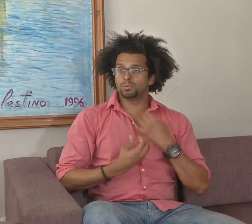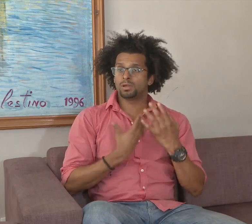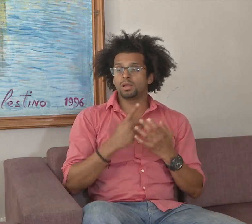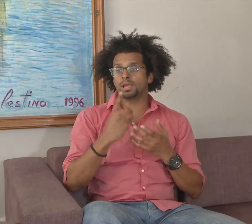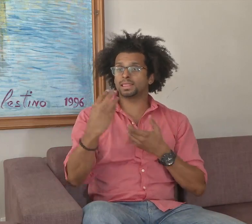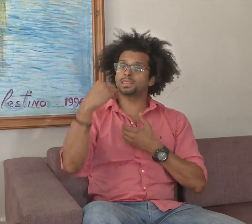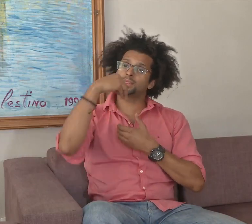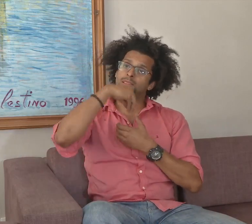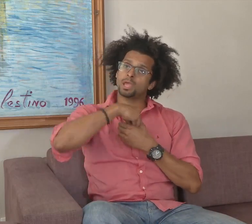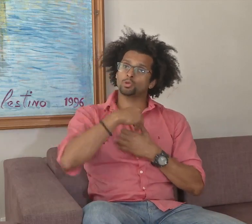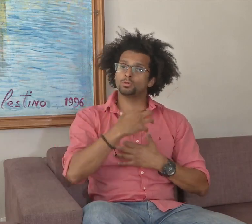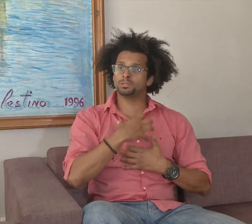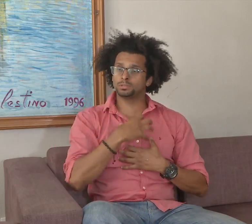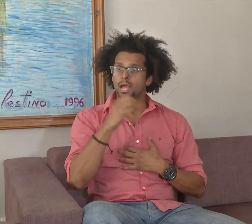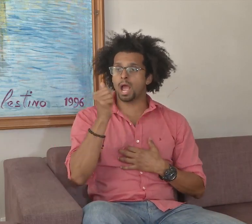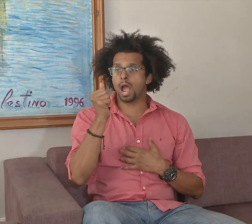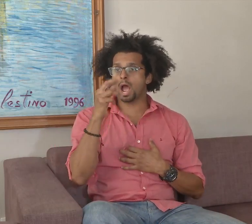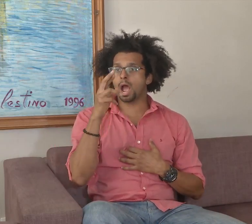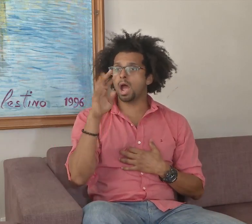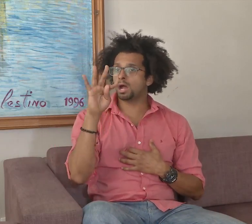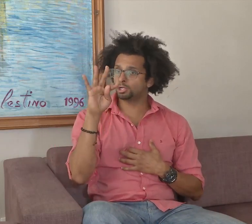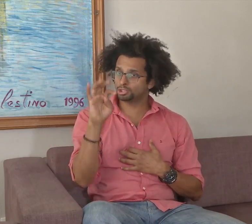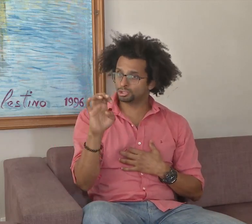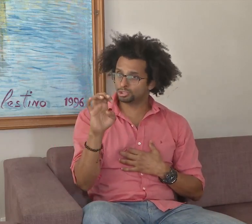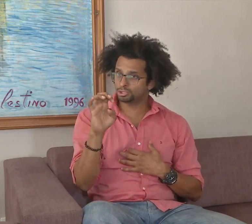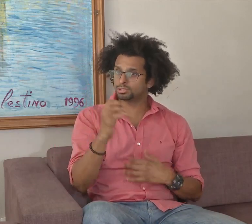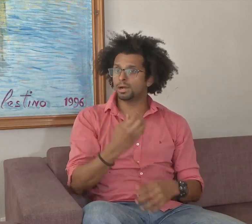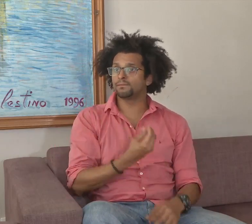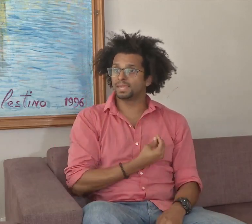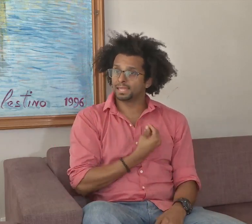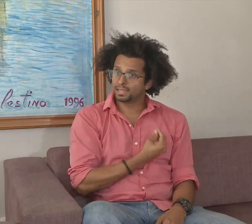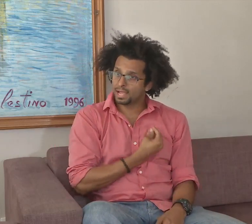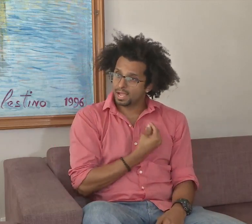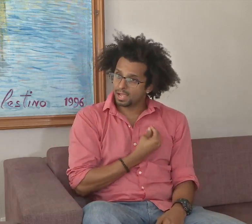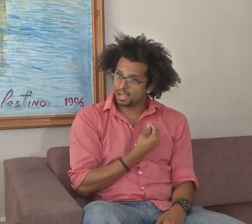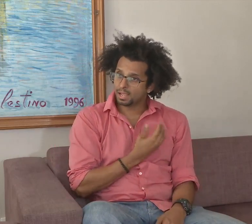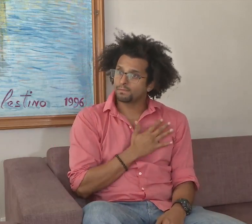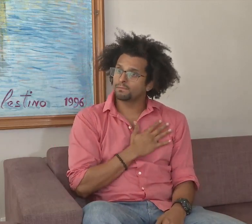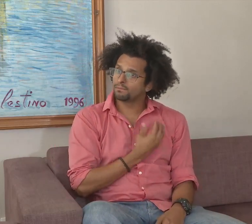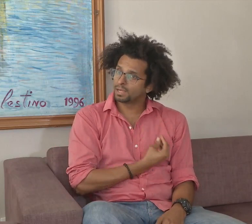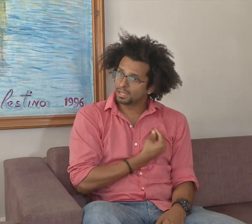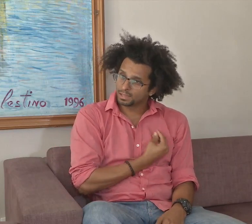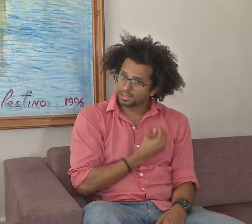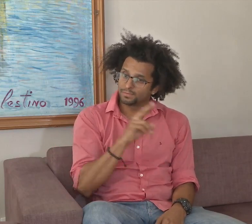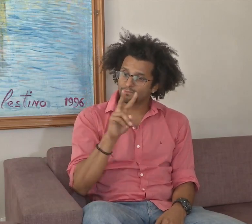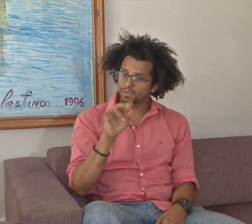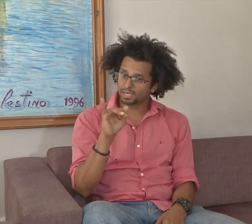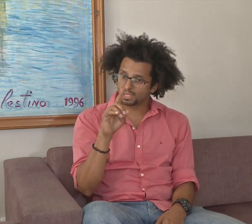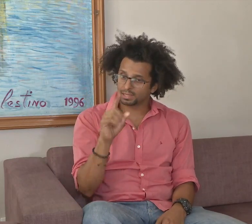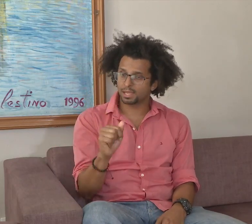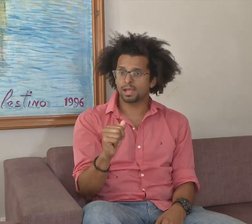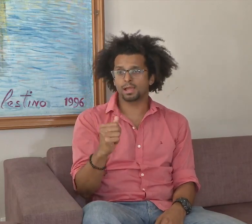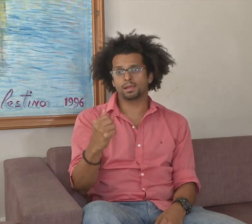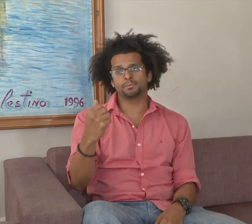A minha produção artística é a minha vida. A arte é a minha vida.